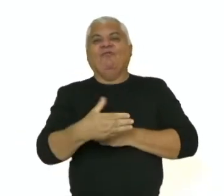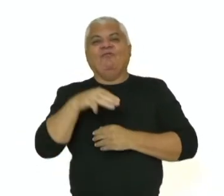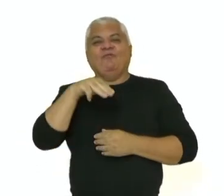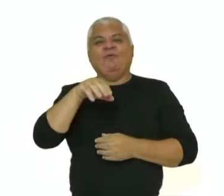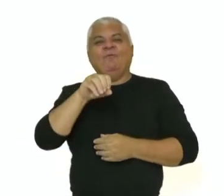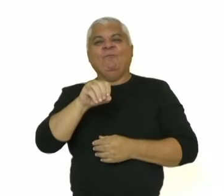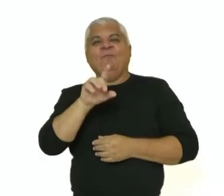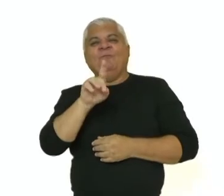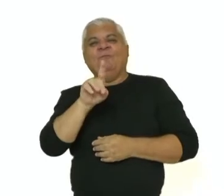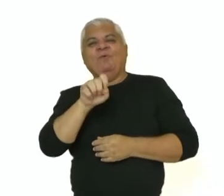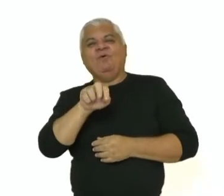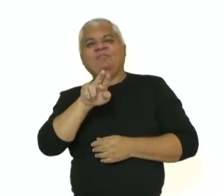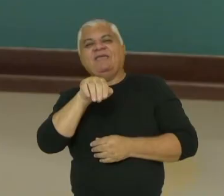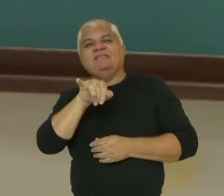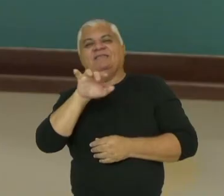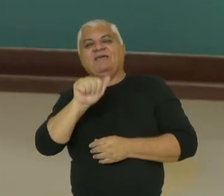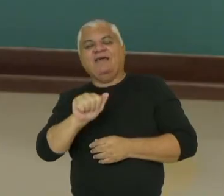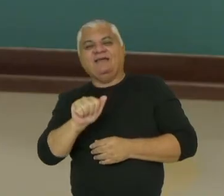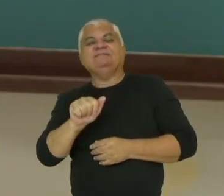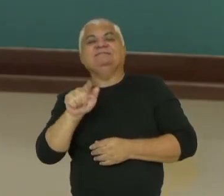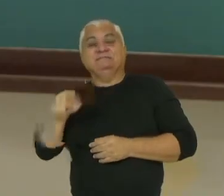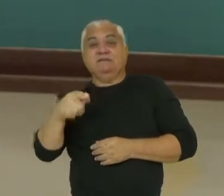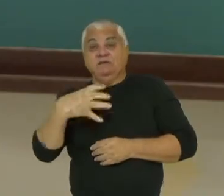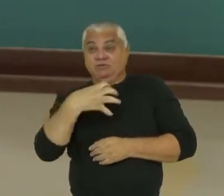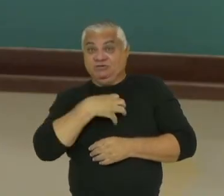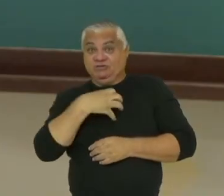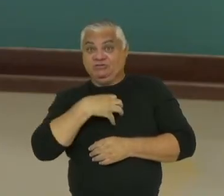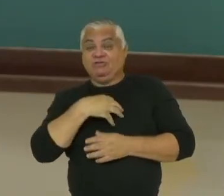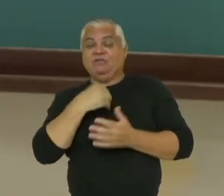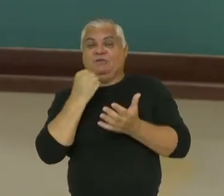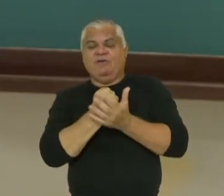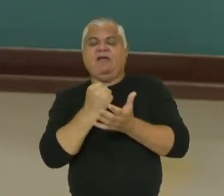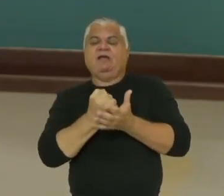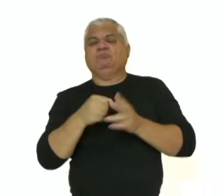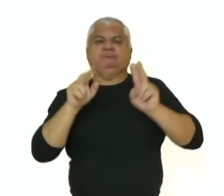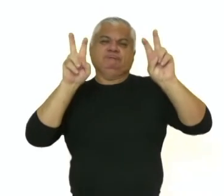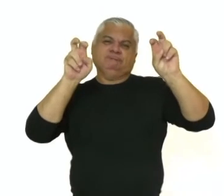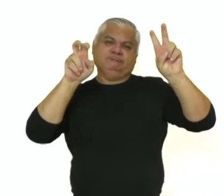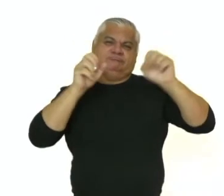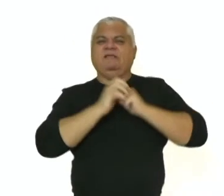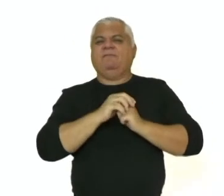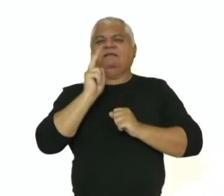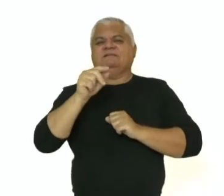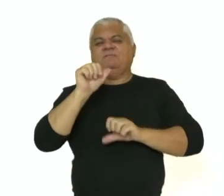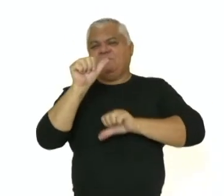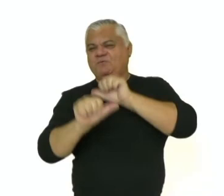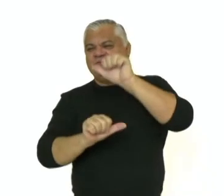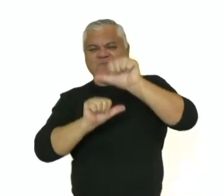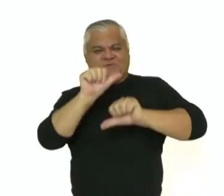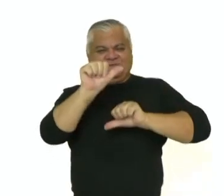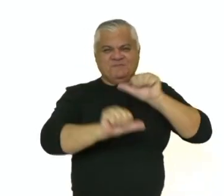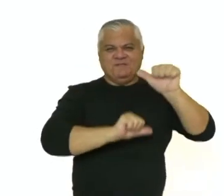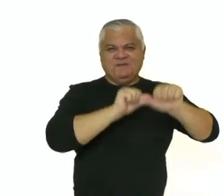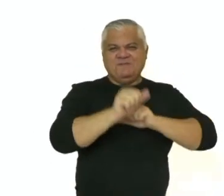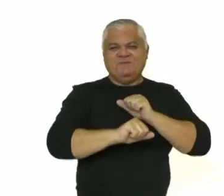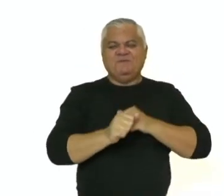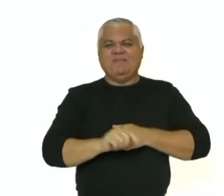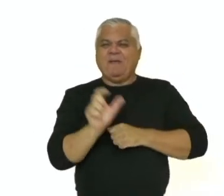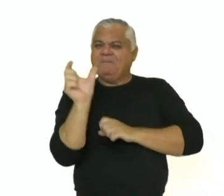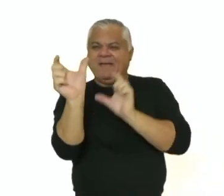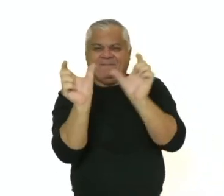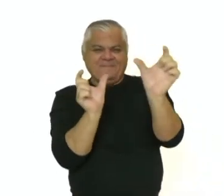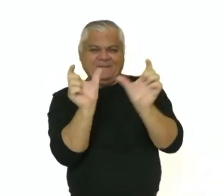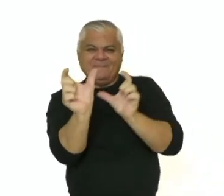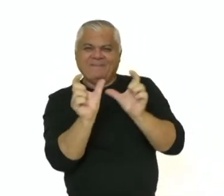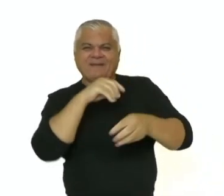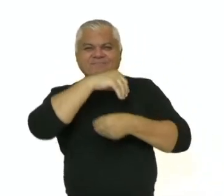é marcado, sobretudo, por um enredo não linear, presença constante de digressões metalinguísticas, diálogos